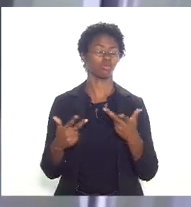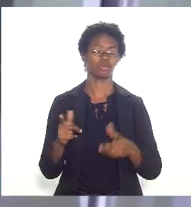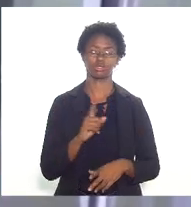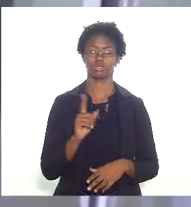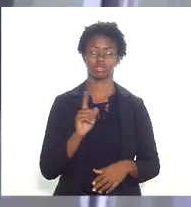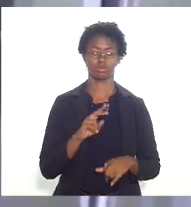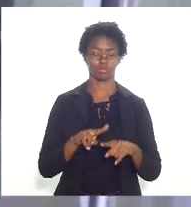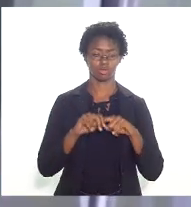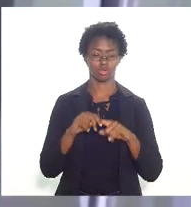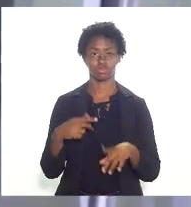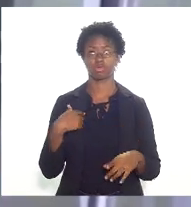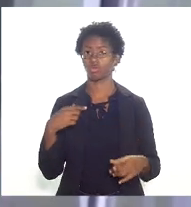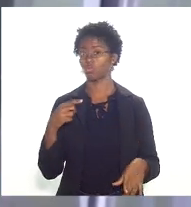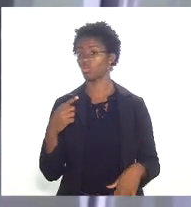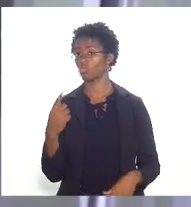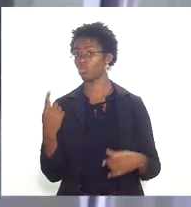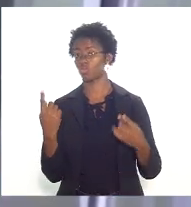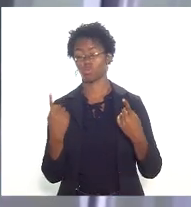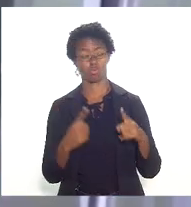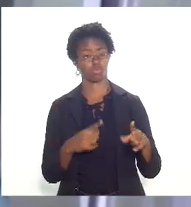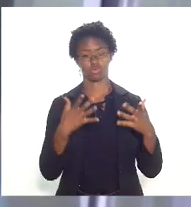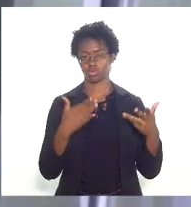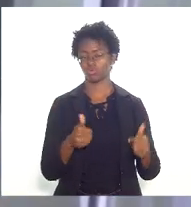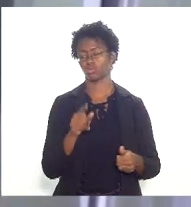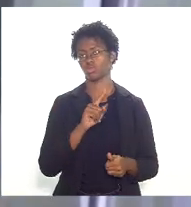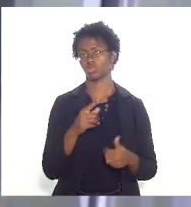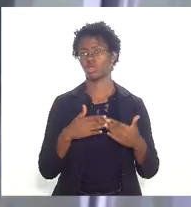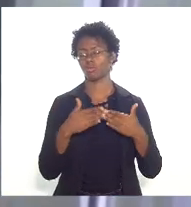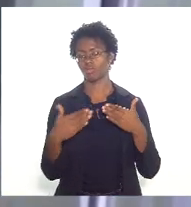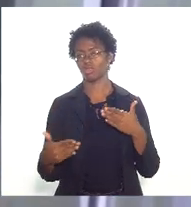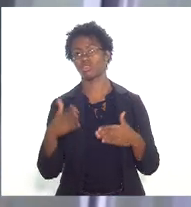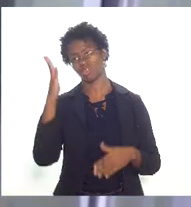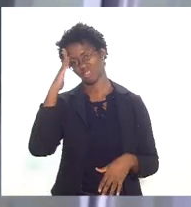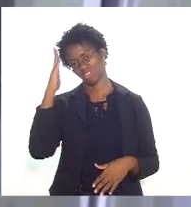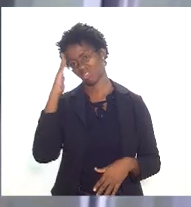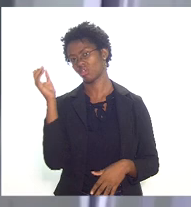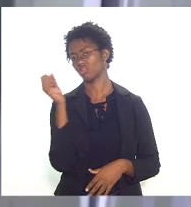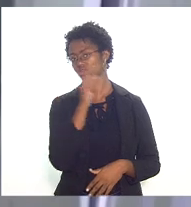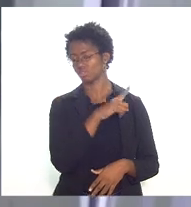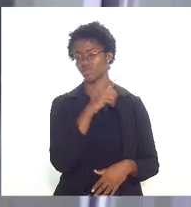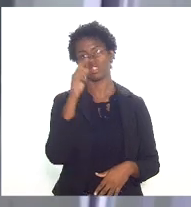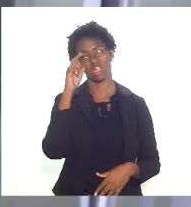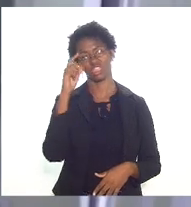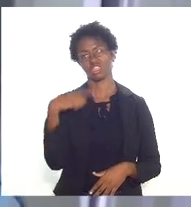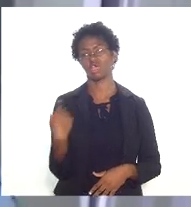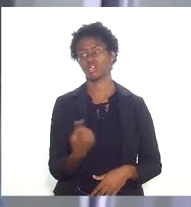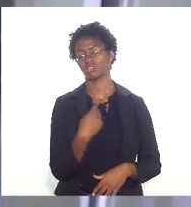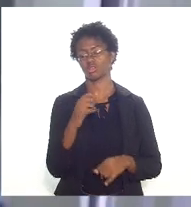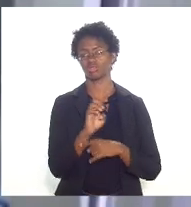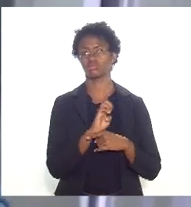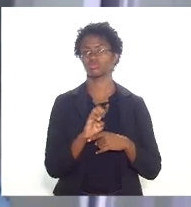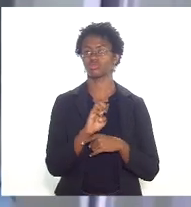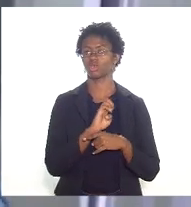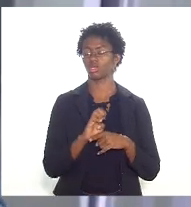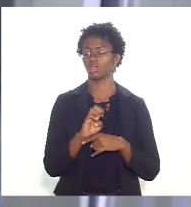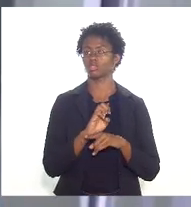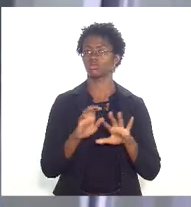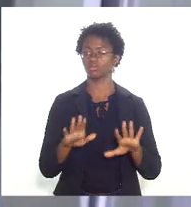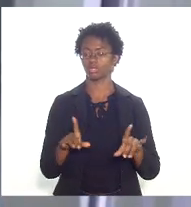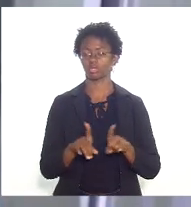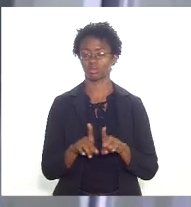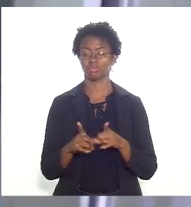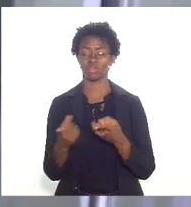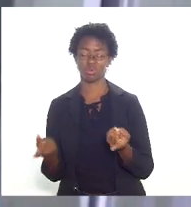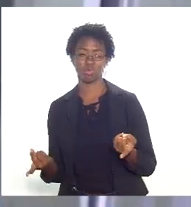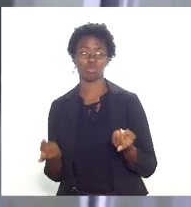na verdade eu sou contra esse processo que eu considero lesivo ao interesse público do estado Brasil e não falei vivo como vai na